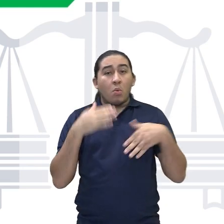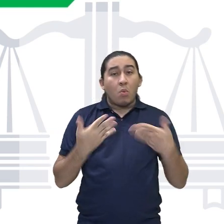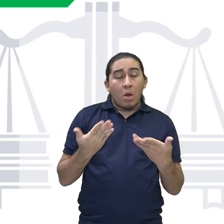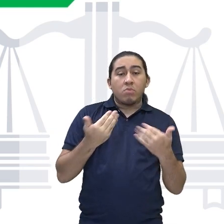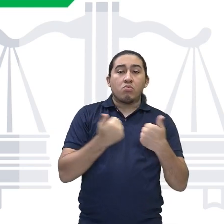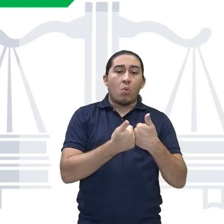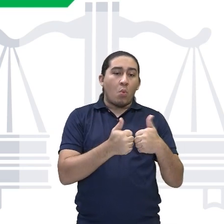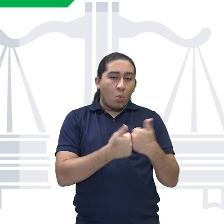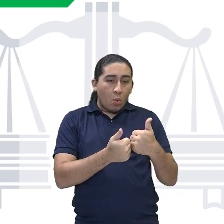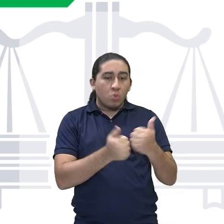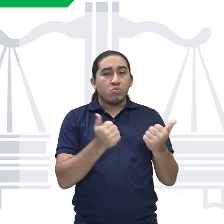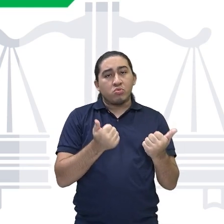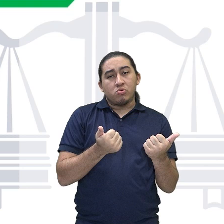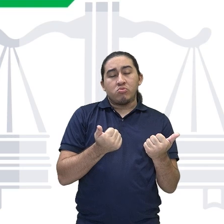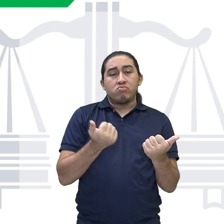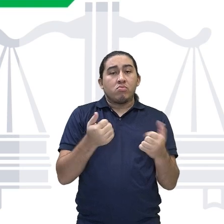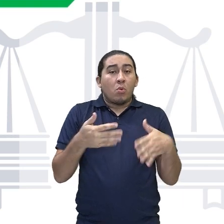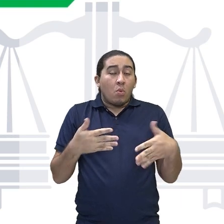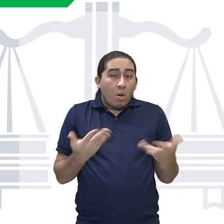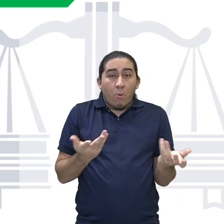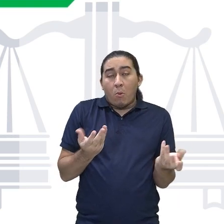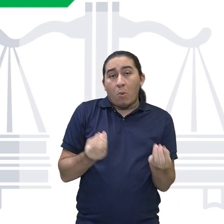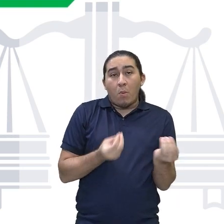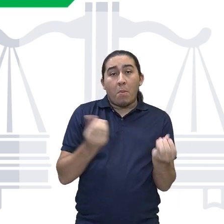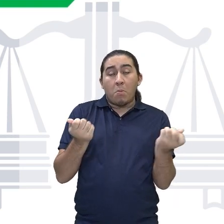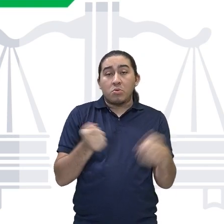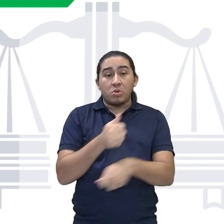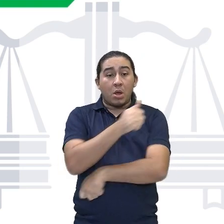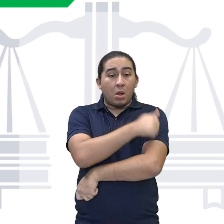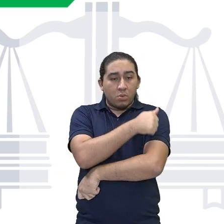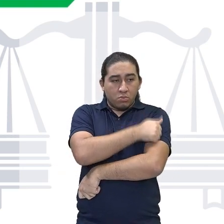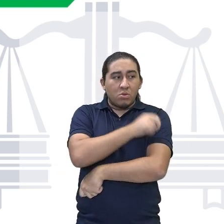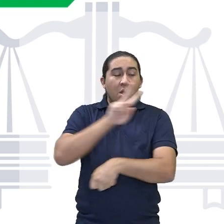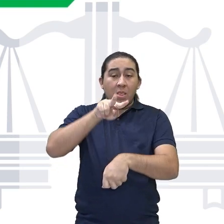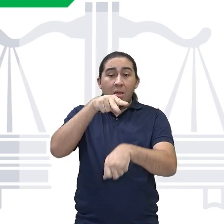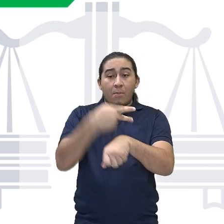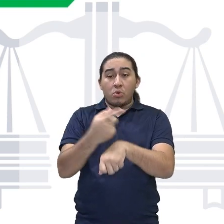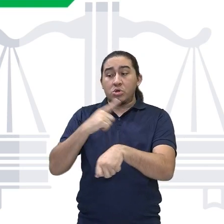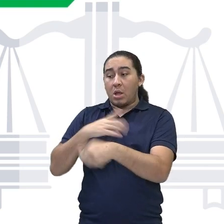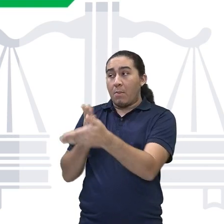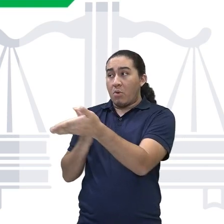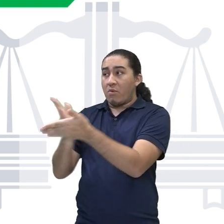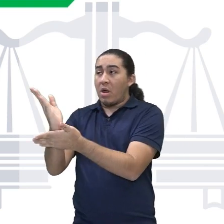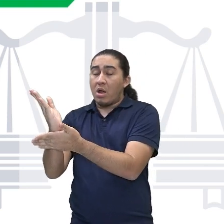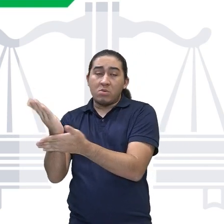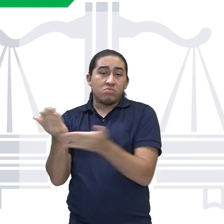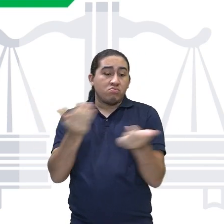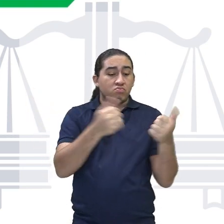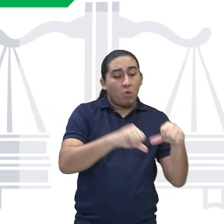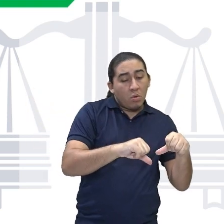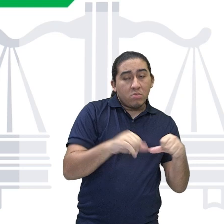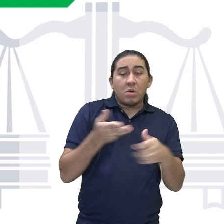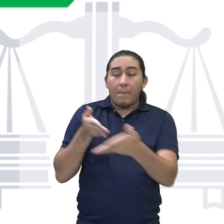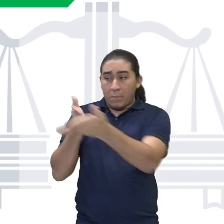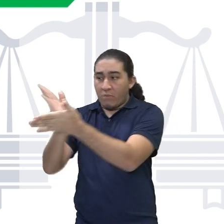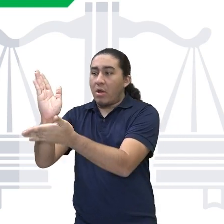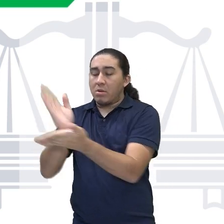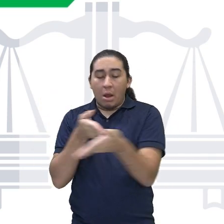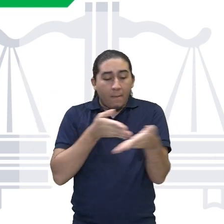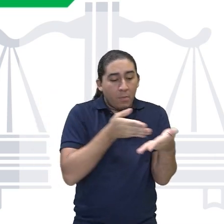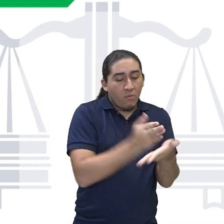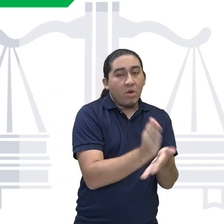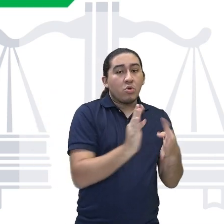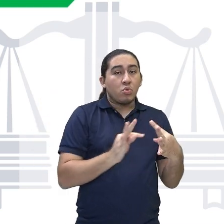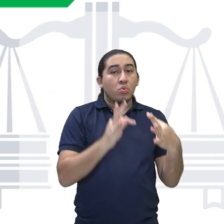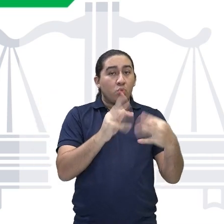né? E aí, então, depois que esses 2 setores deram sim ou não, basicamente deram o sim deles, né? Porque se der